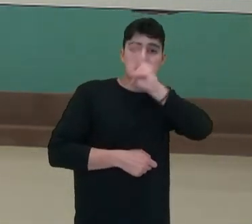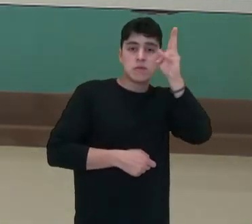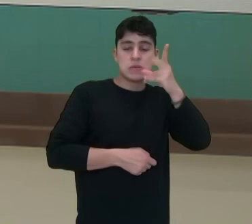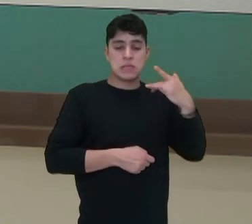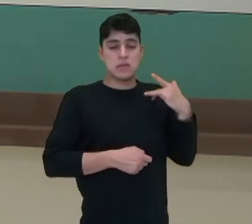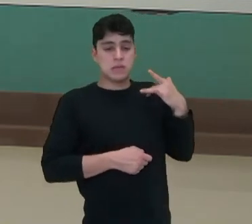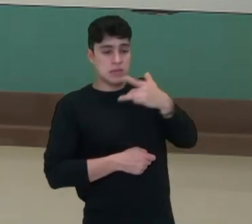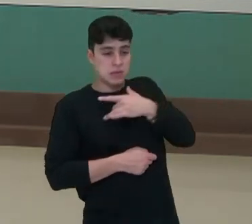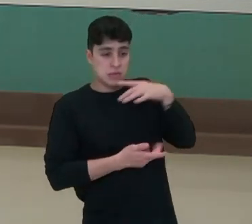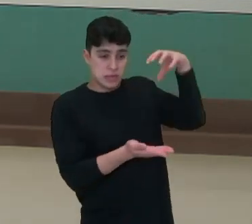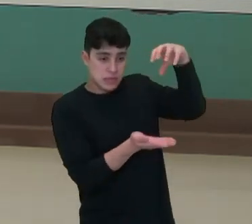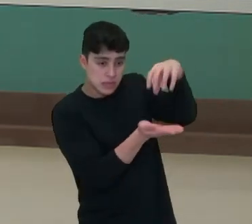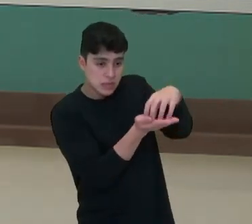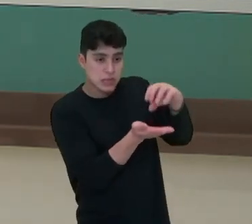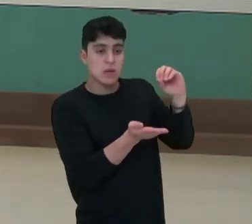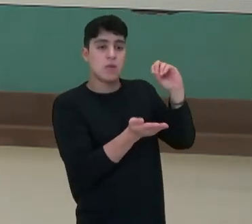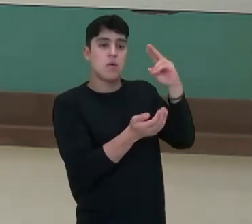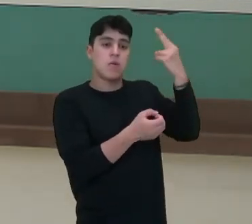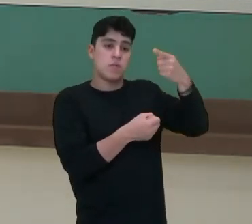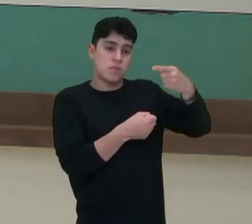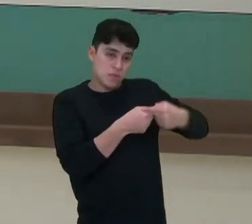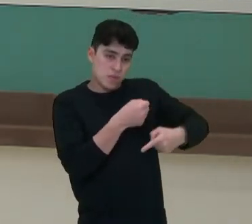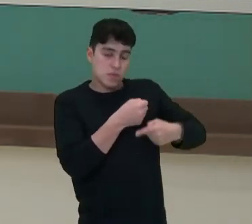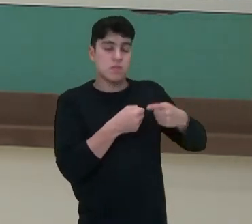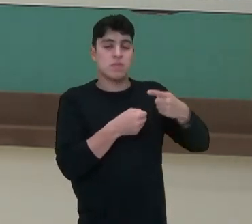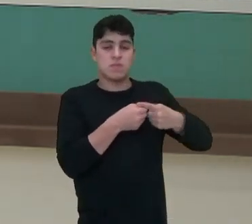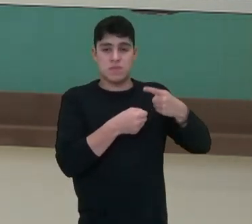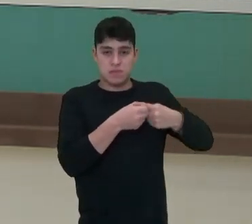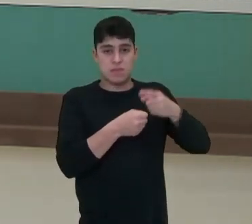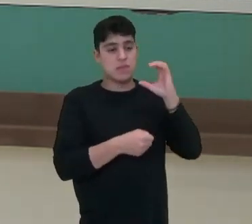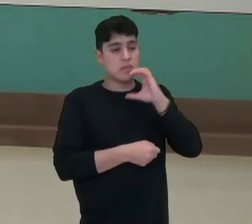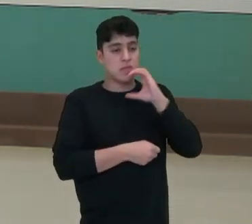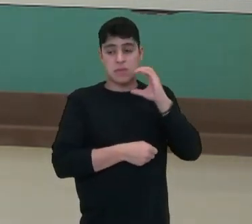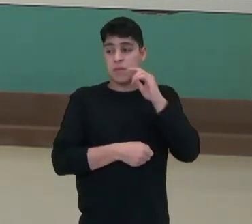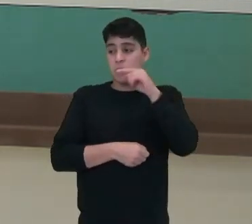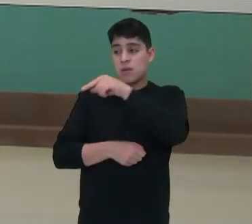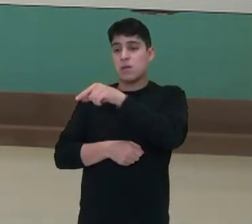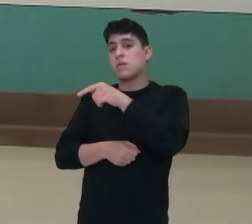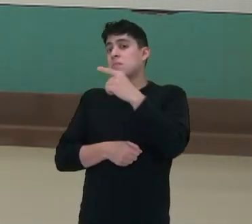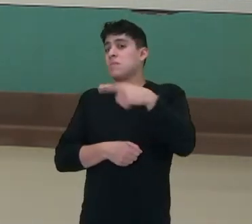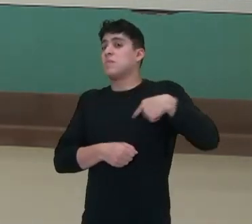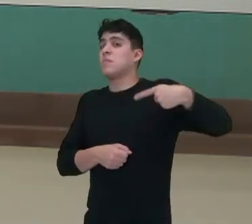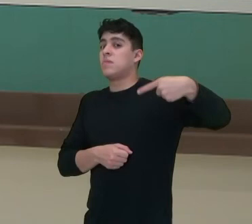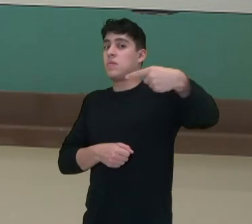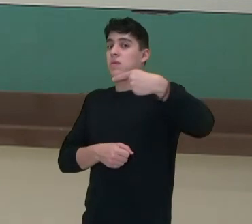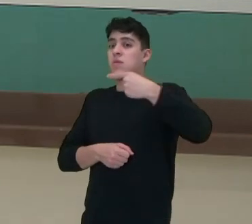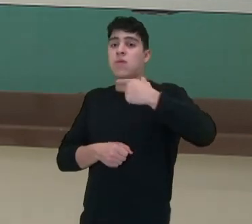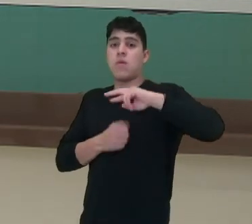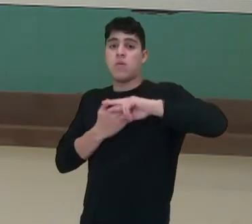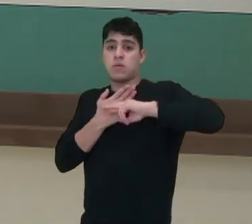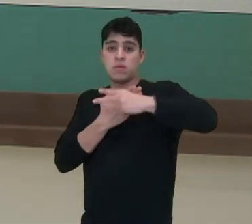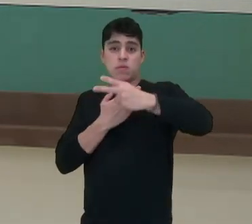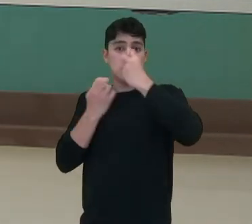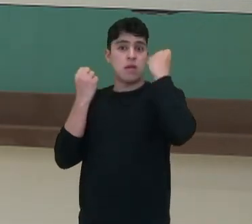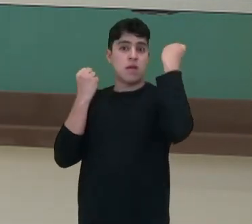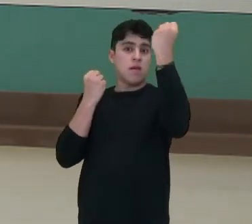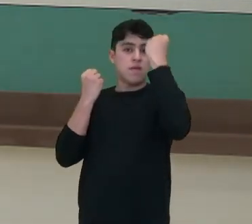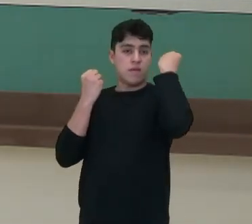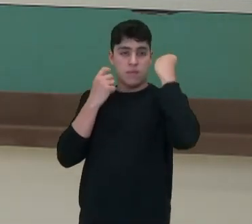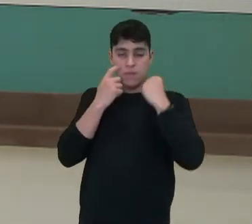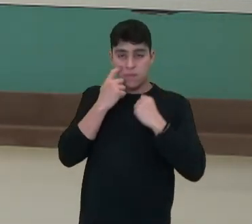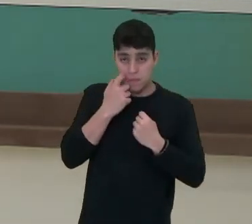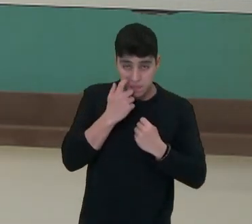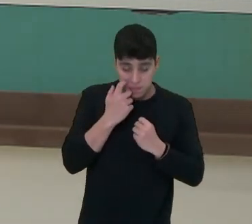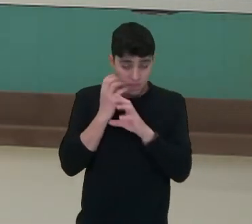do seu município, o quanto antes, para que essa pessoa não tenha consequências e sequelas. O que vimos